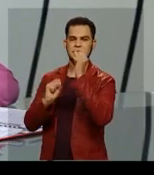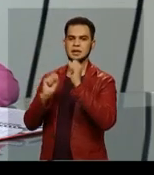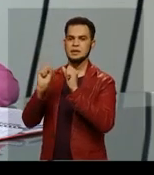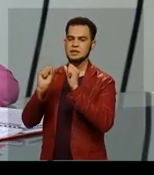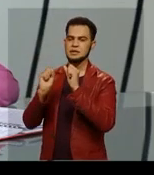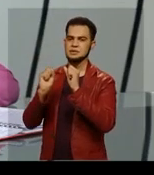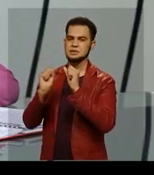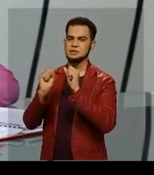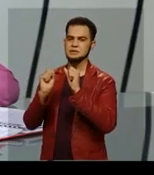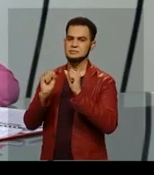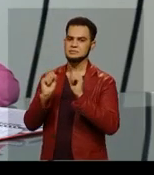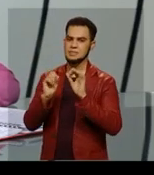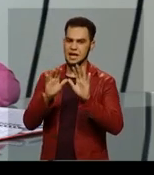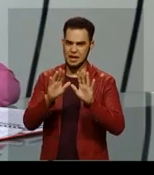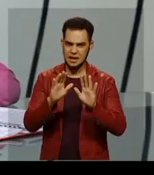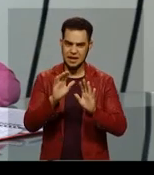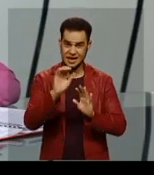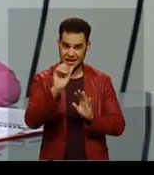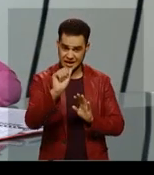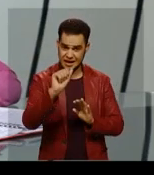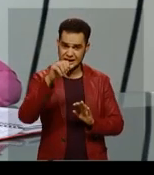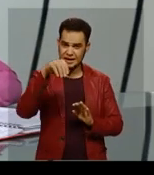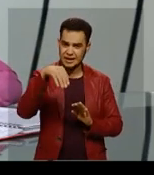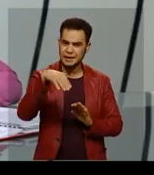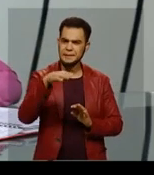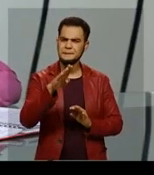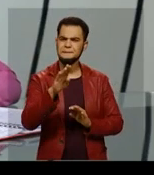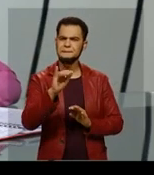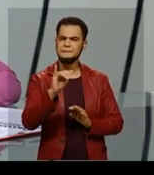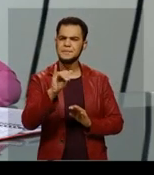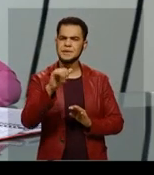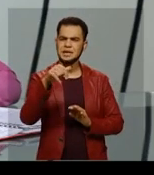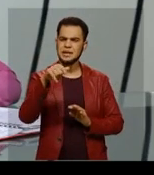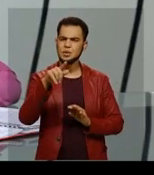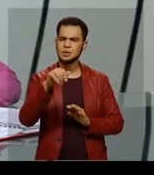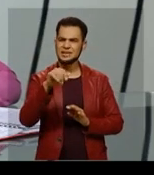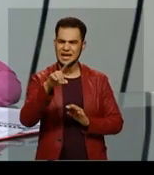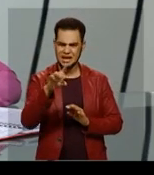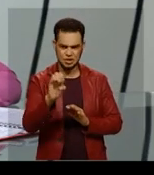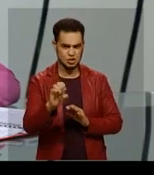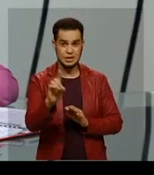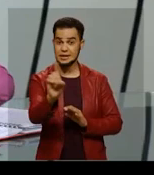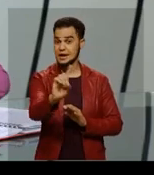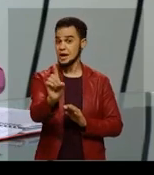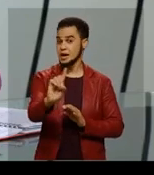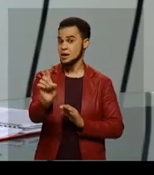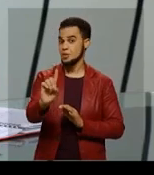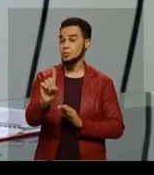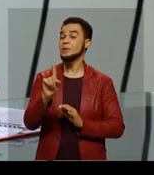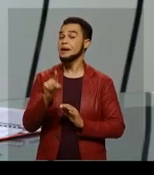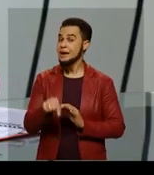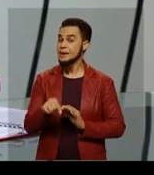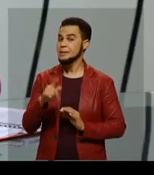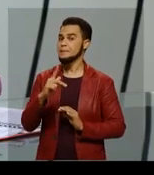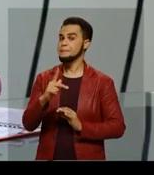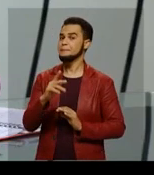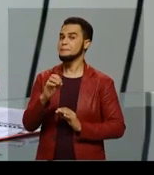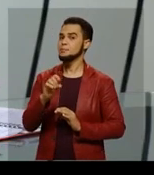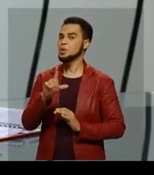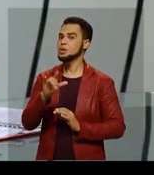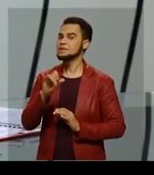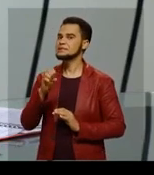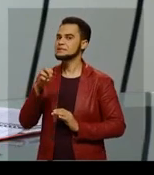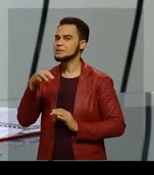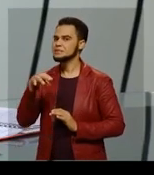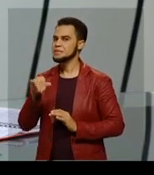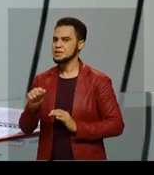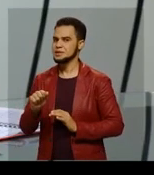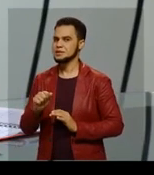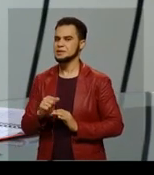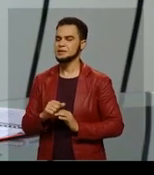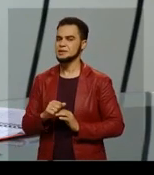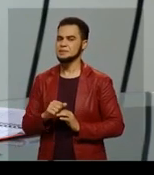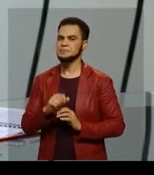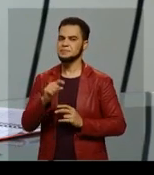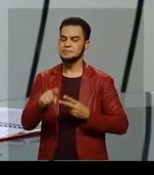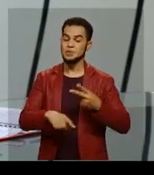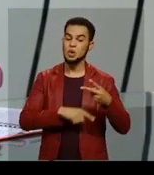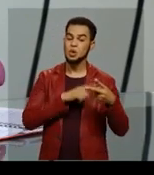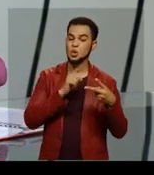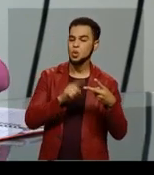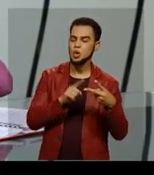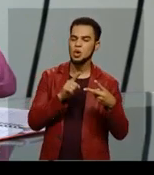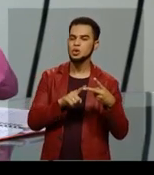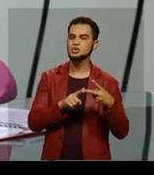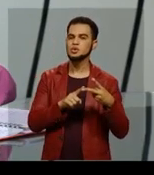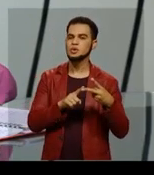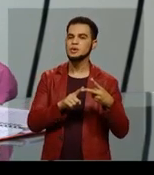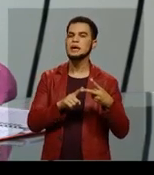tem polissemia. Olha só, quando eu falo, abasteci meu carro no posto da esquina, é o quê? Posto de gasolina.